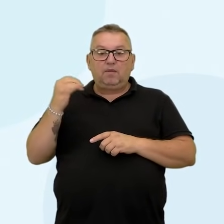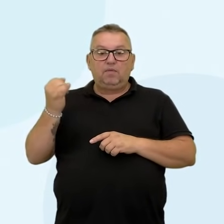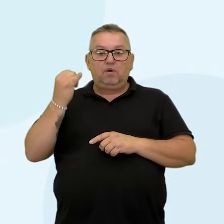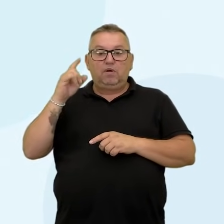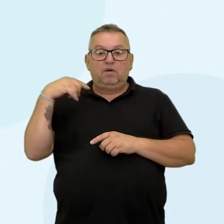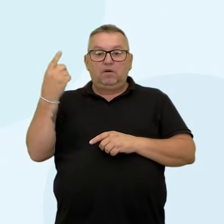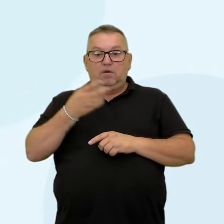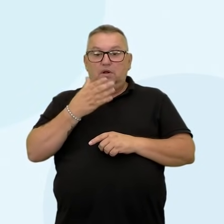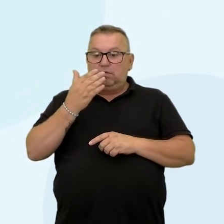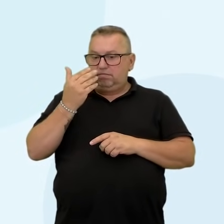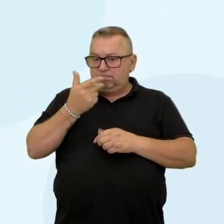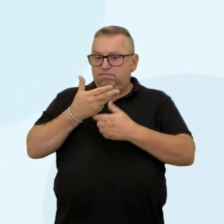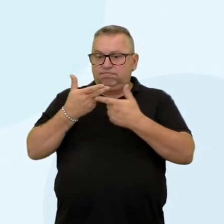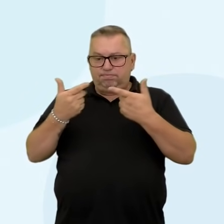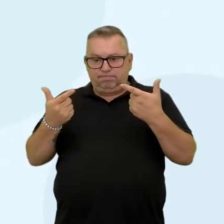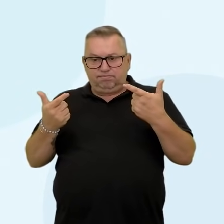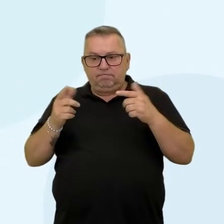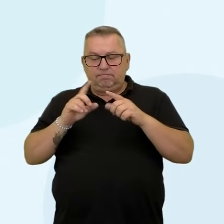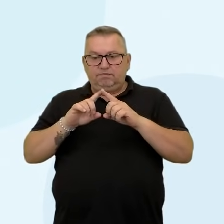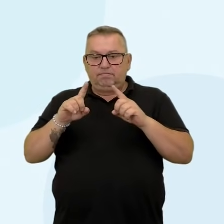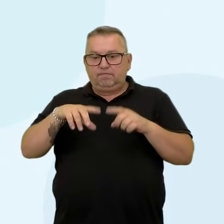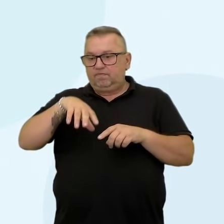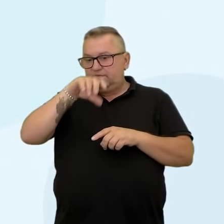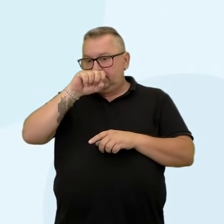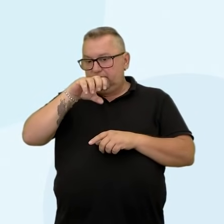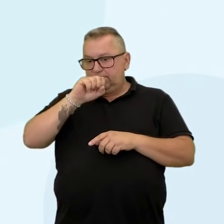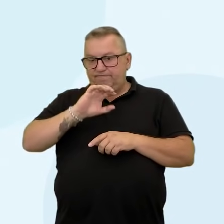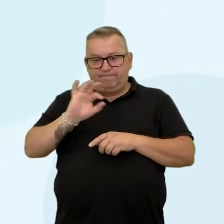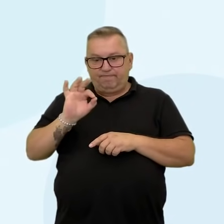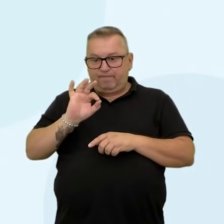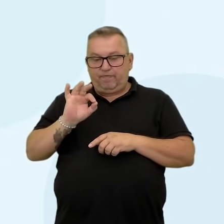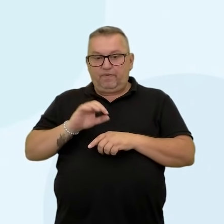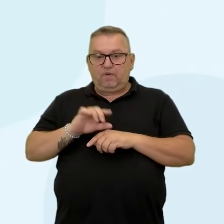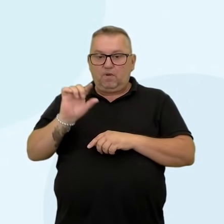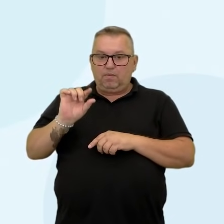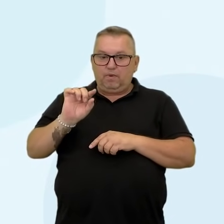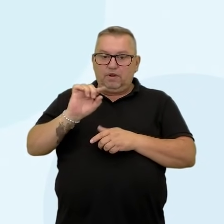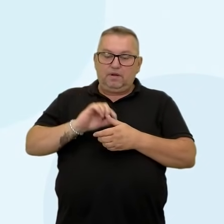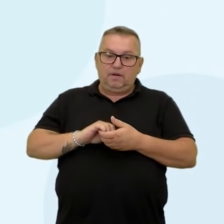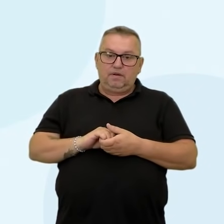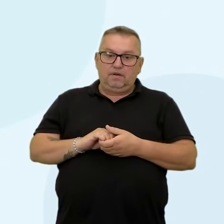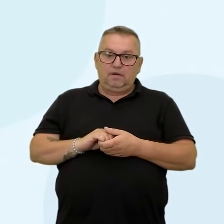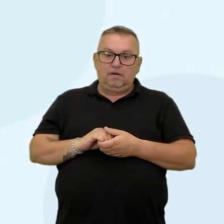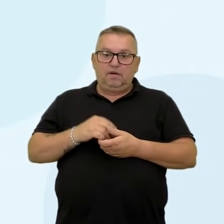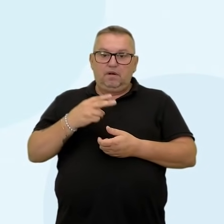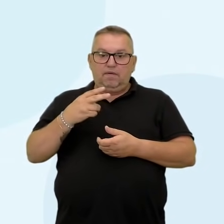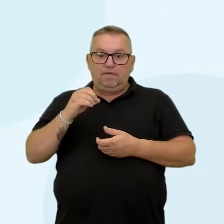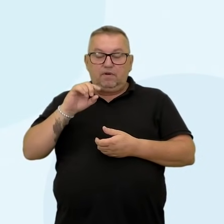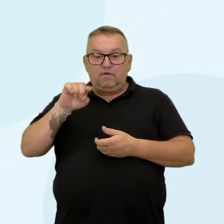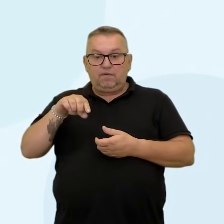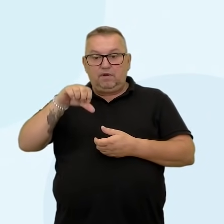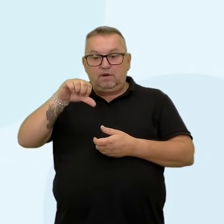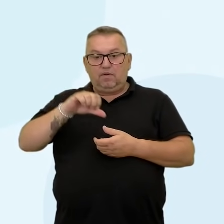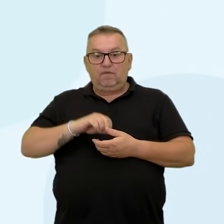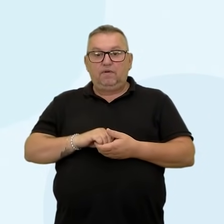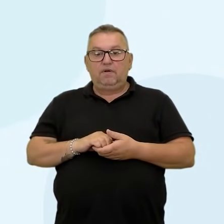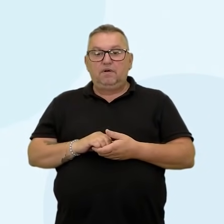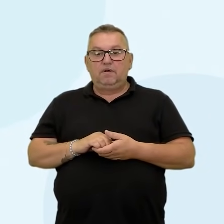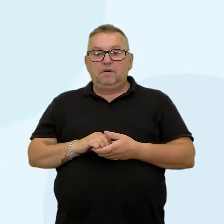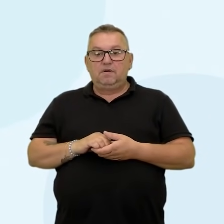para outras coisas tá bom mas para respiração é só esse pouquinho aí ó 20,9 por cento